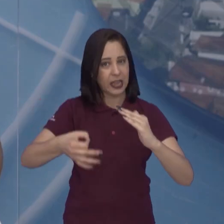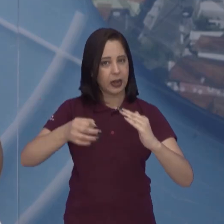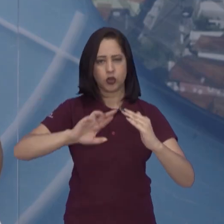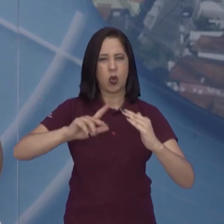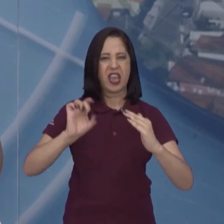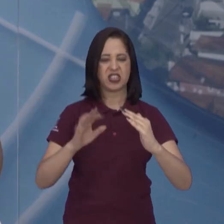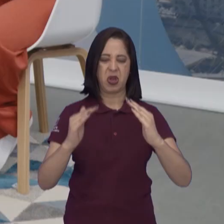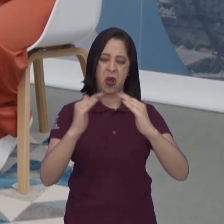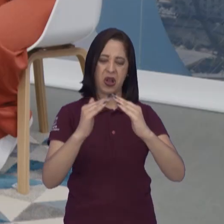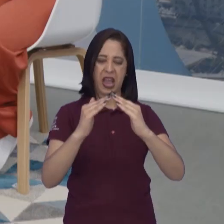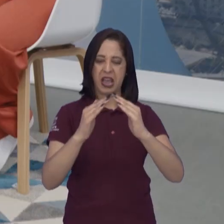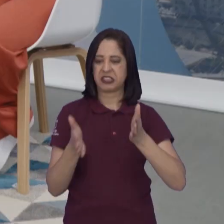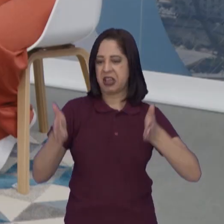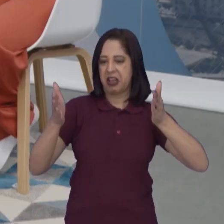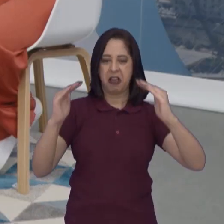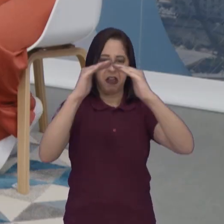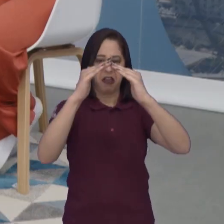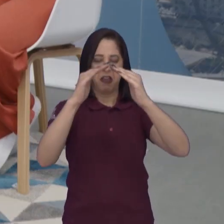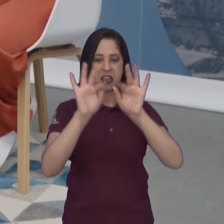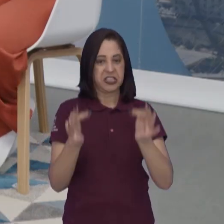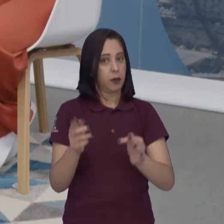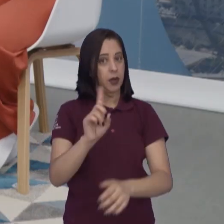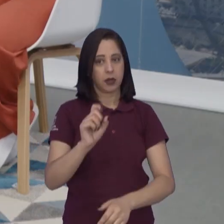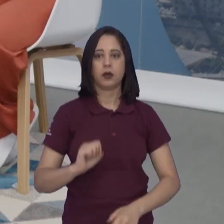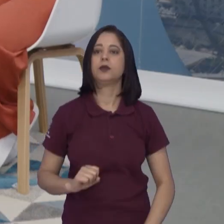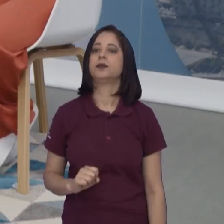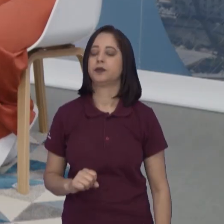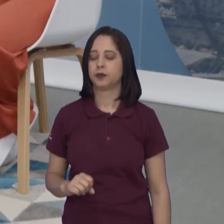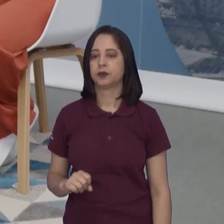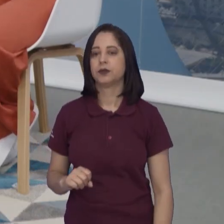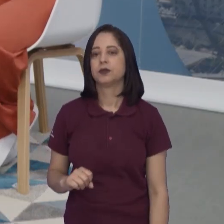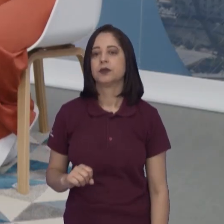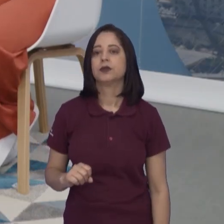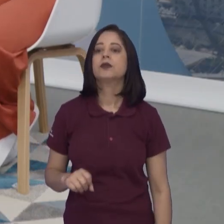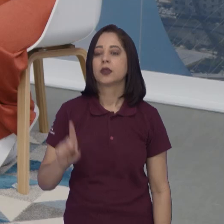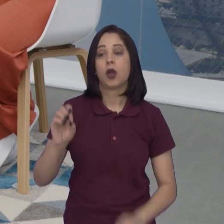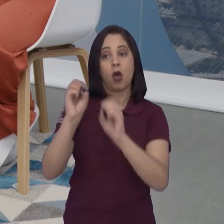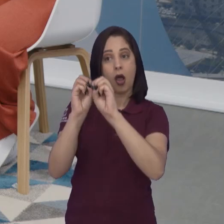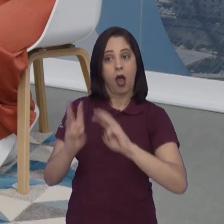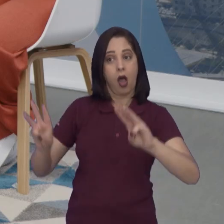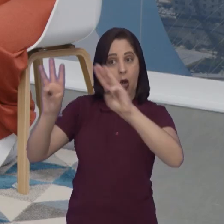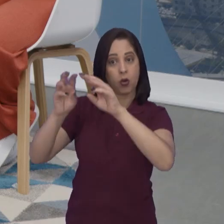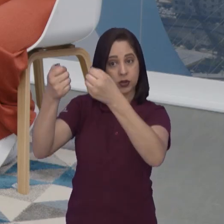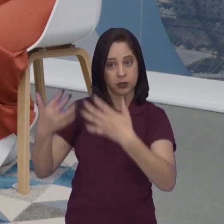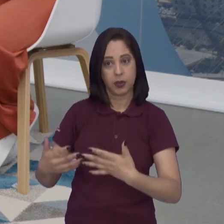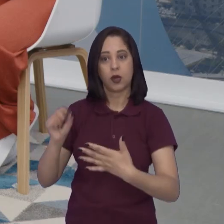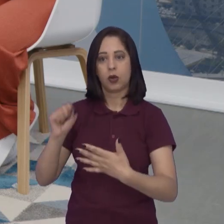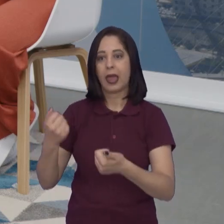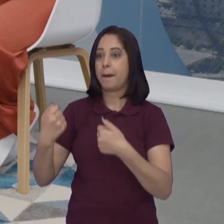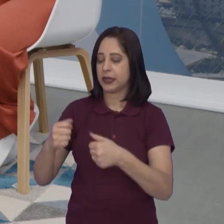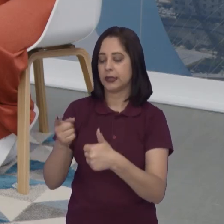paredes. Sim, os princípios do direito à moradia adequada, né, que a ONU prevê, inclui tudo isso, né?